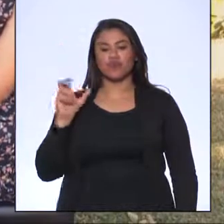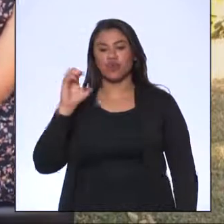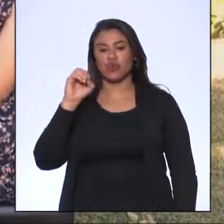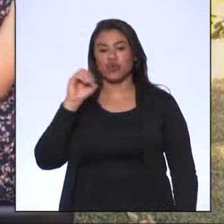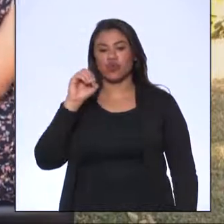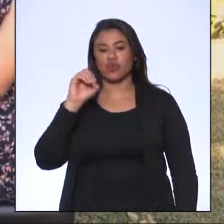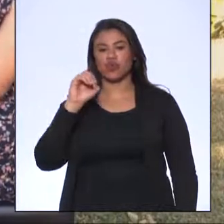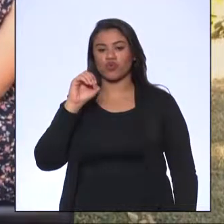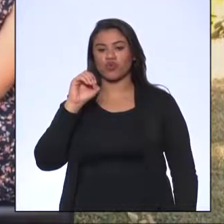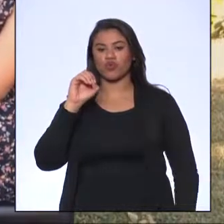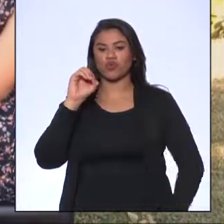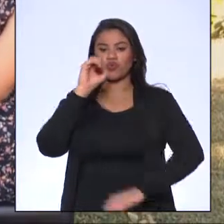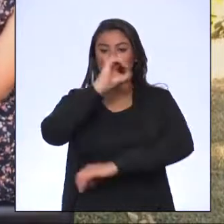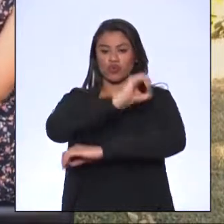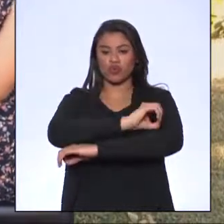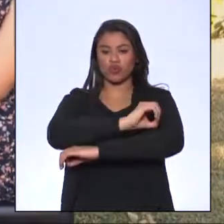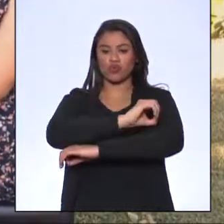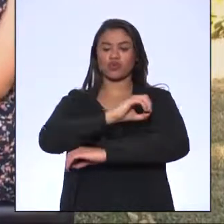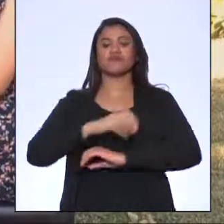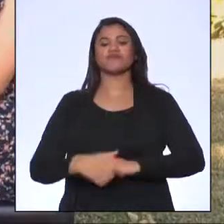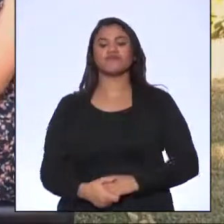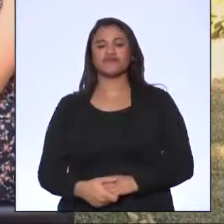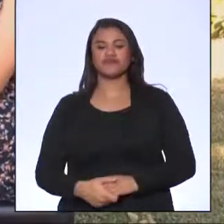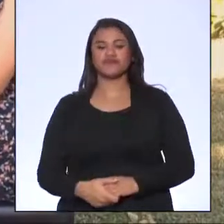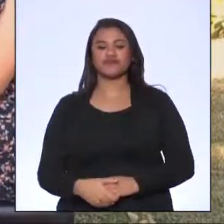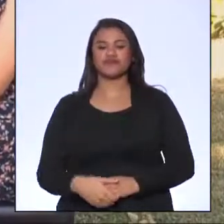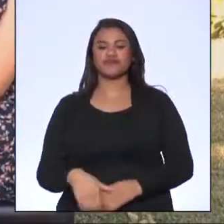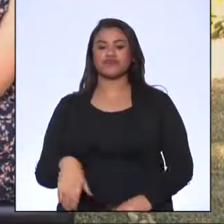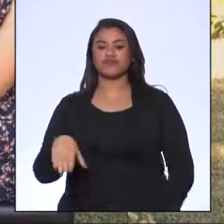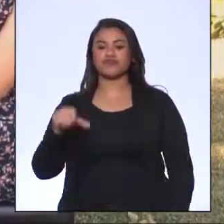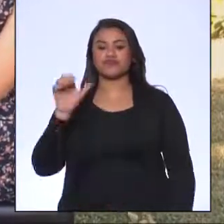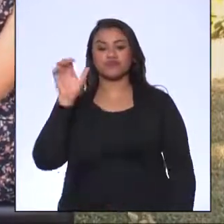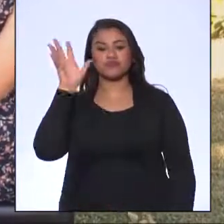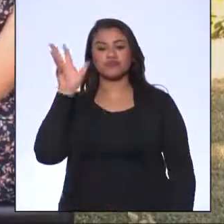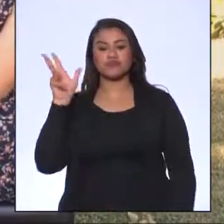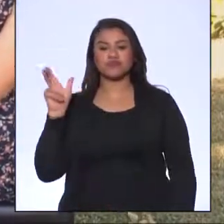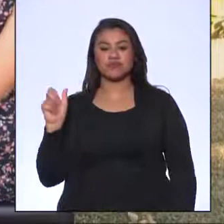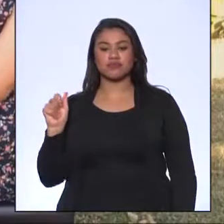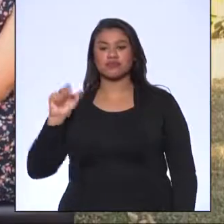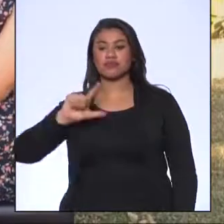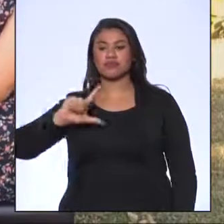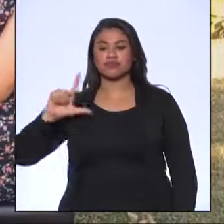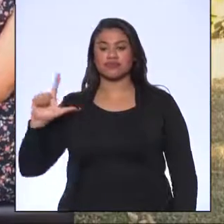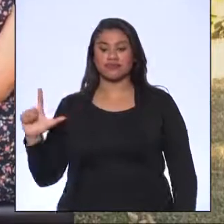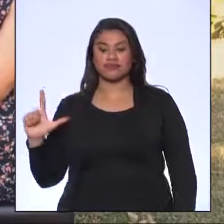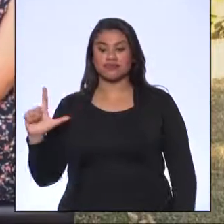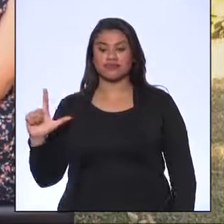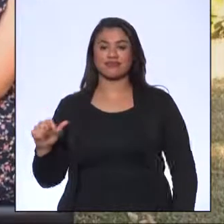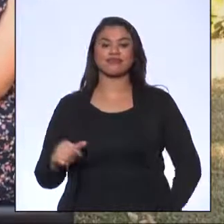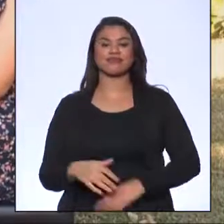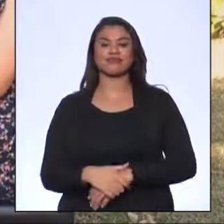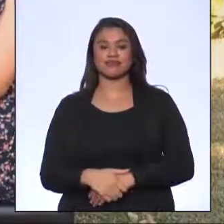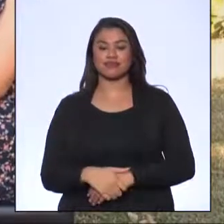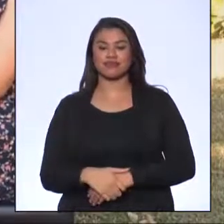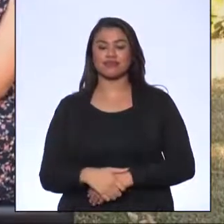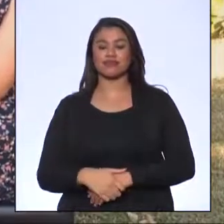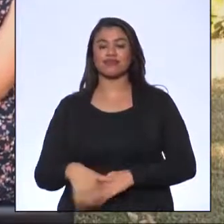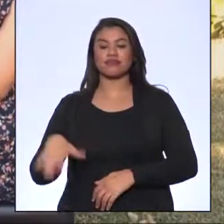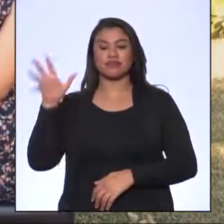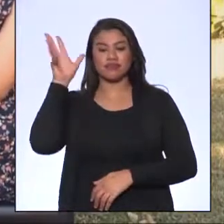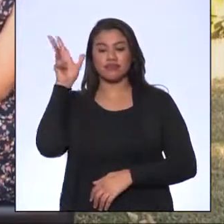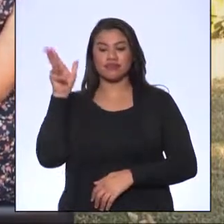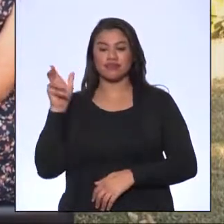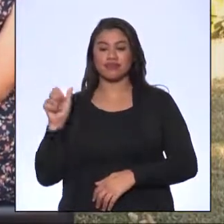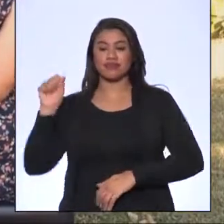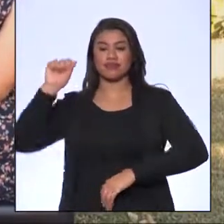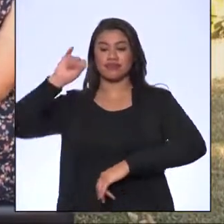África do Oeste, África Oriental ou África do Leste, África Central